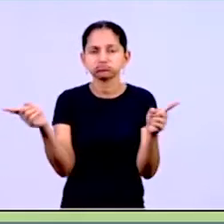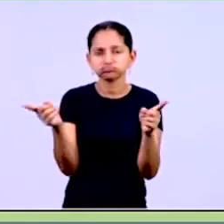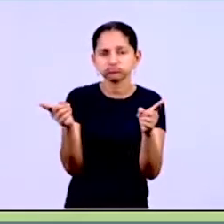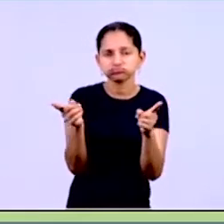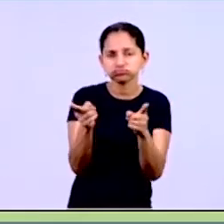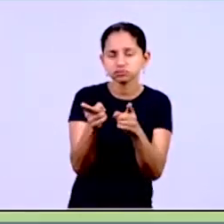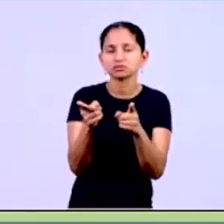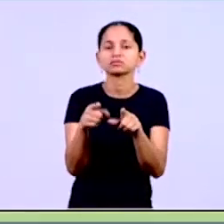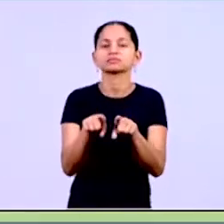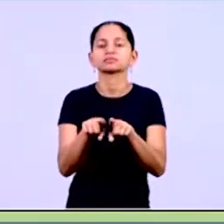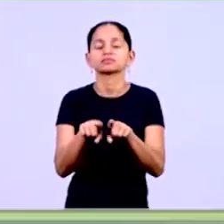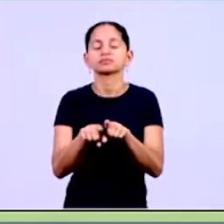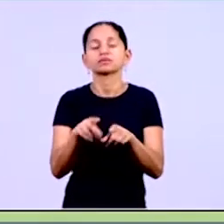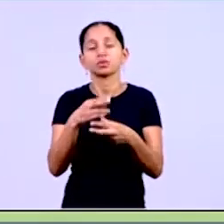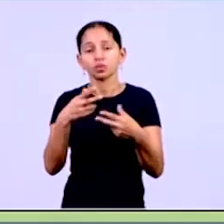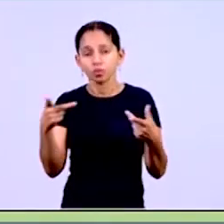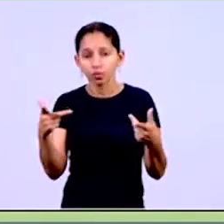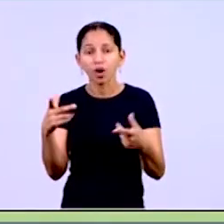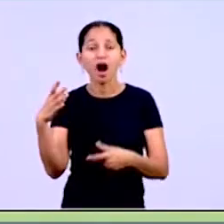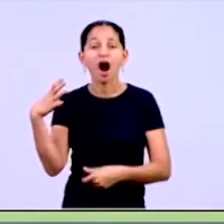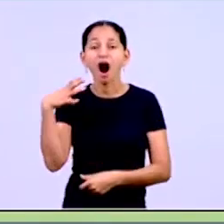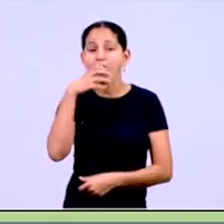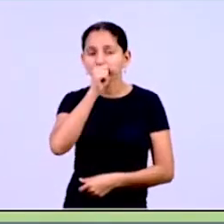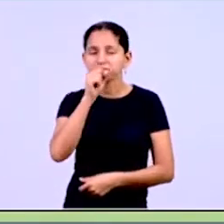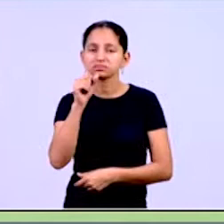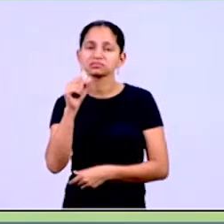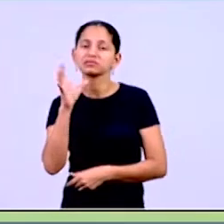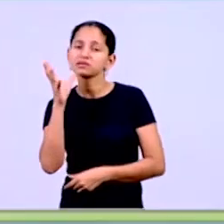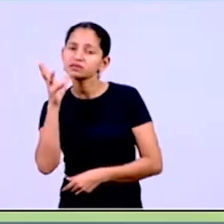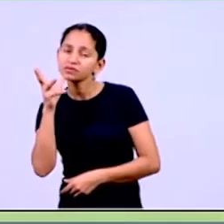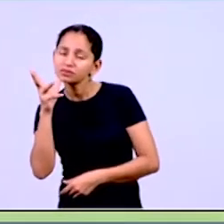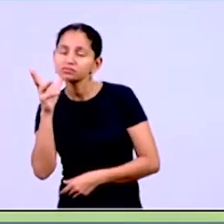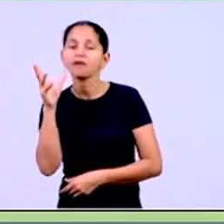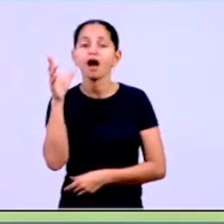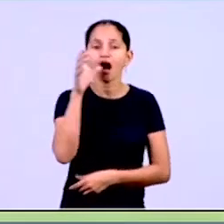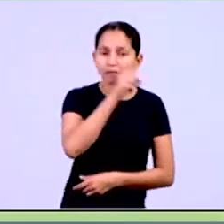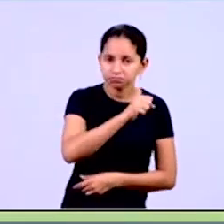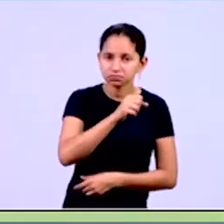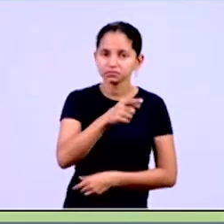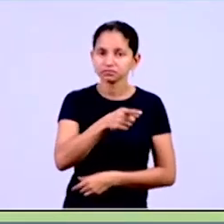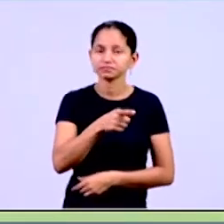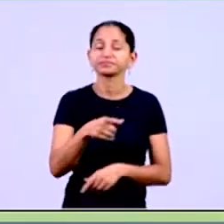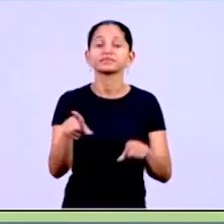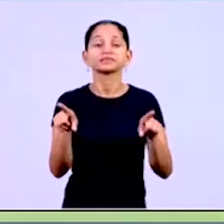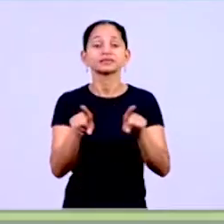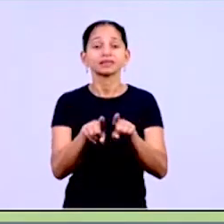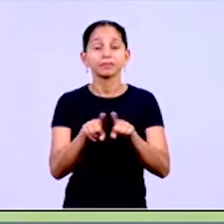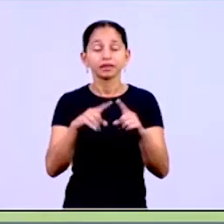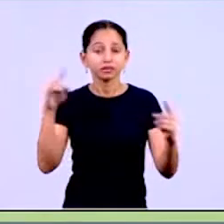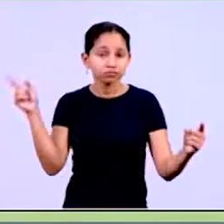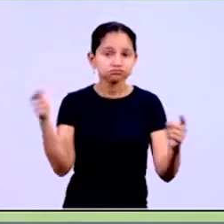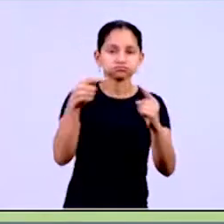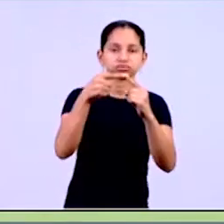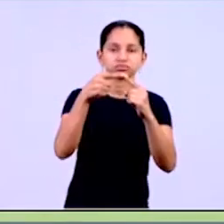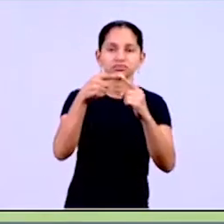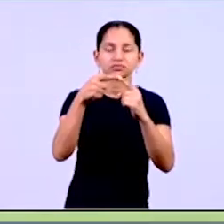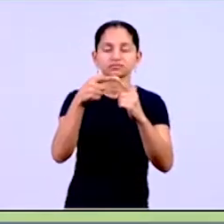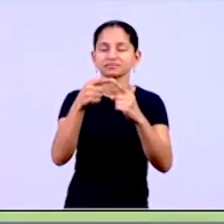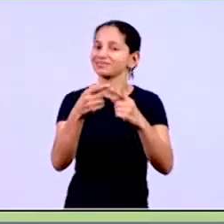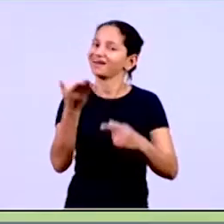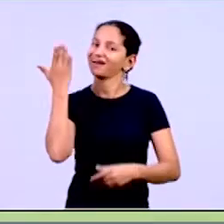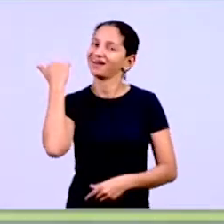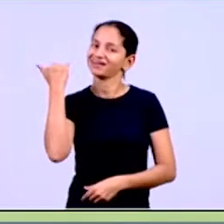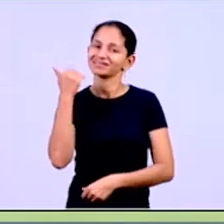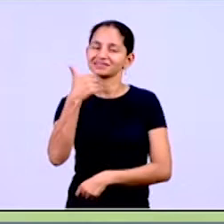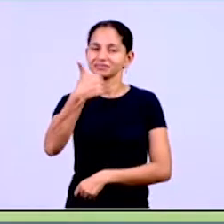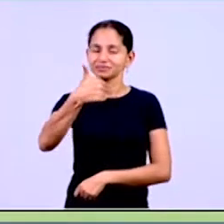bem menores, ficaram mais rápido e, por sua vez, mais eficientes. Computadores de